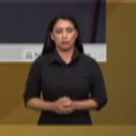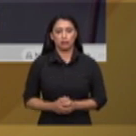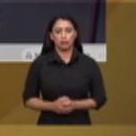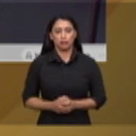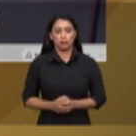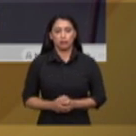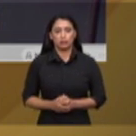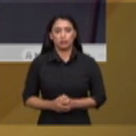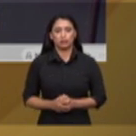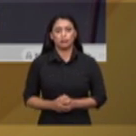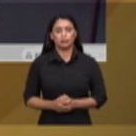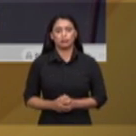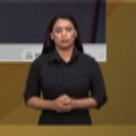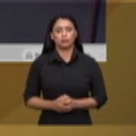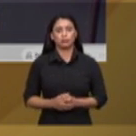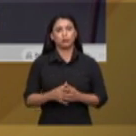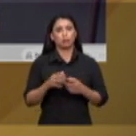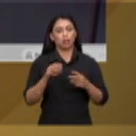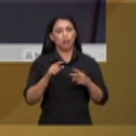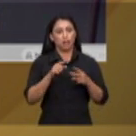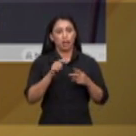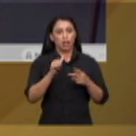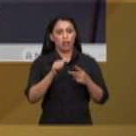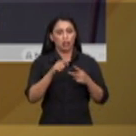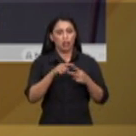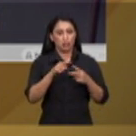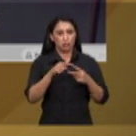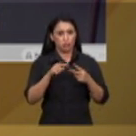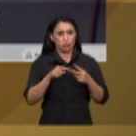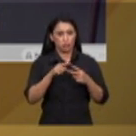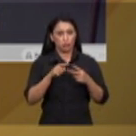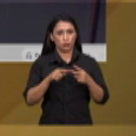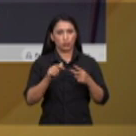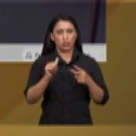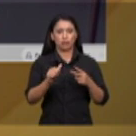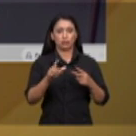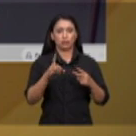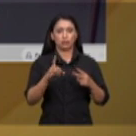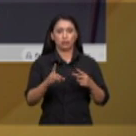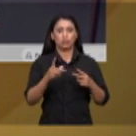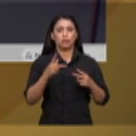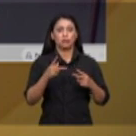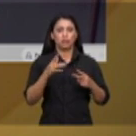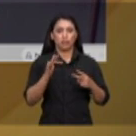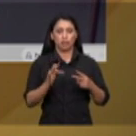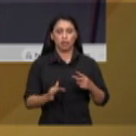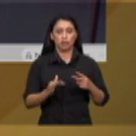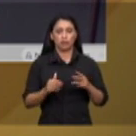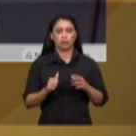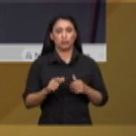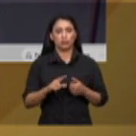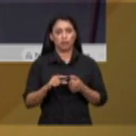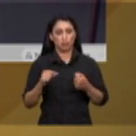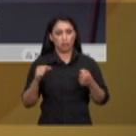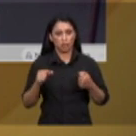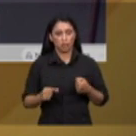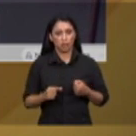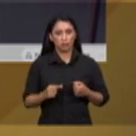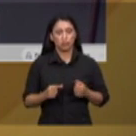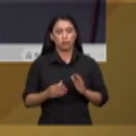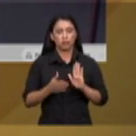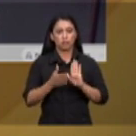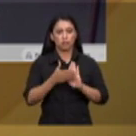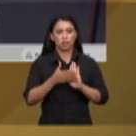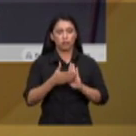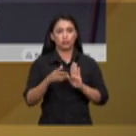nessas duas ADPFs, que tem por objeto os artigos 1º e 32, caput, parágrafo 1º,